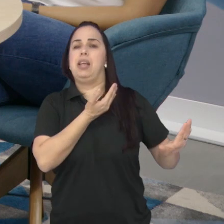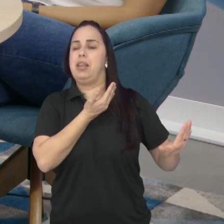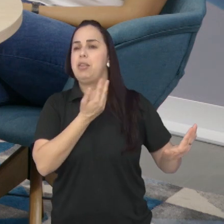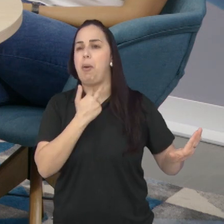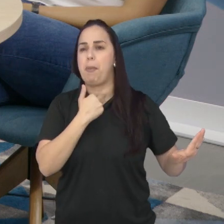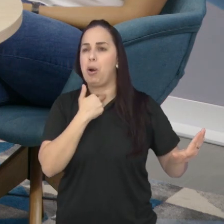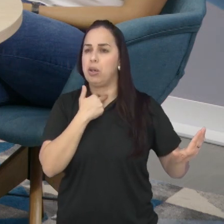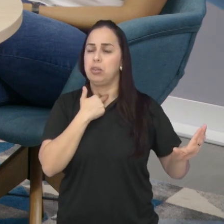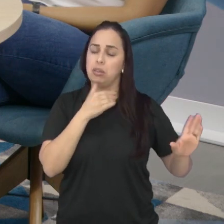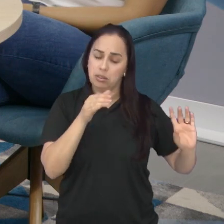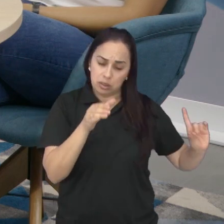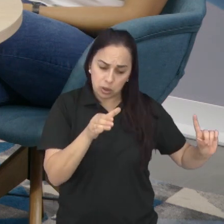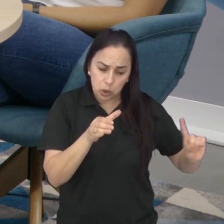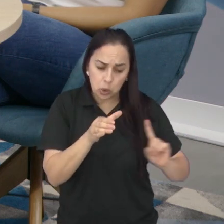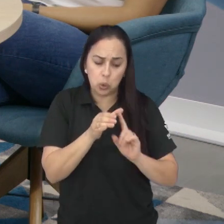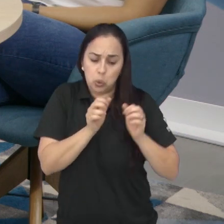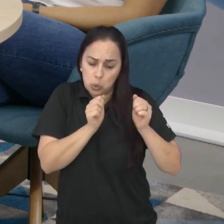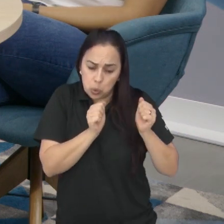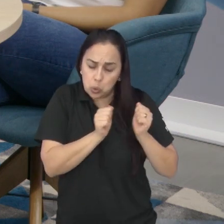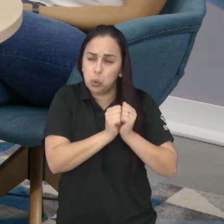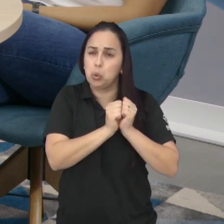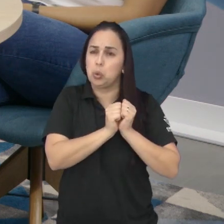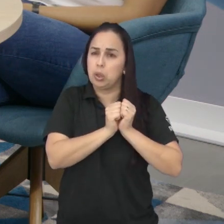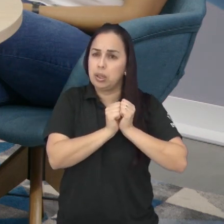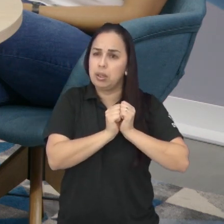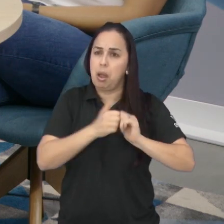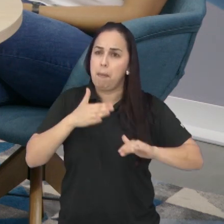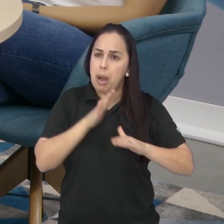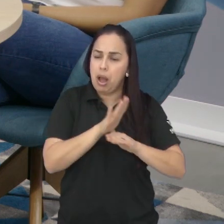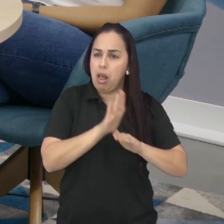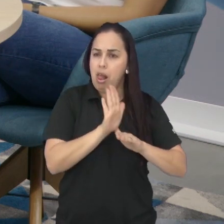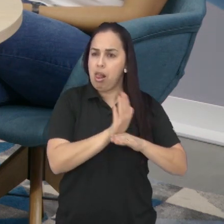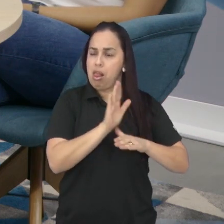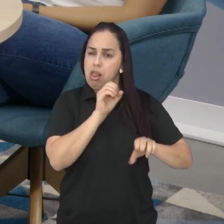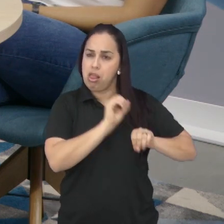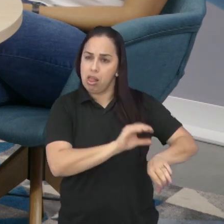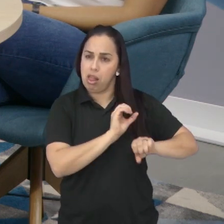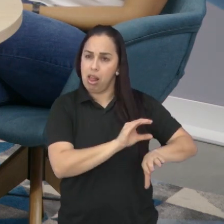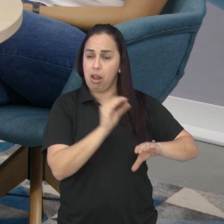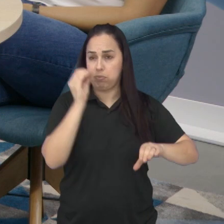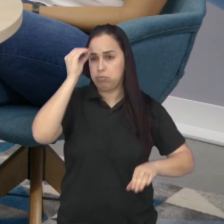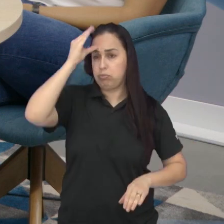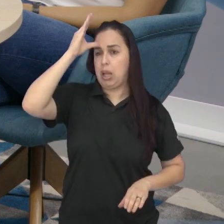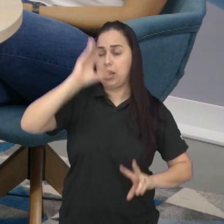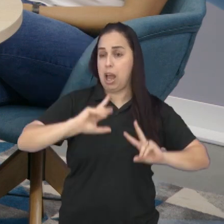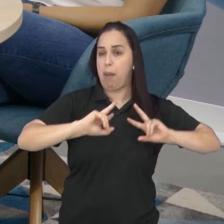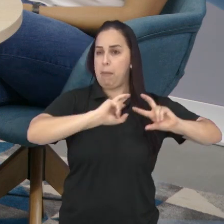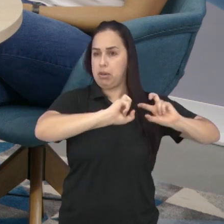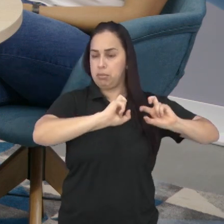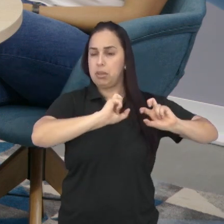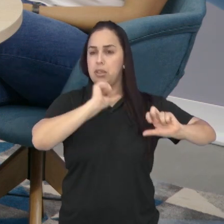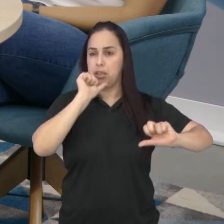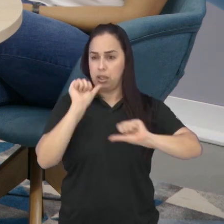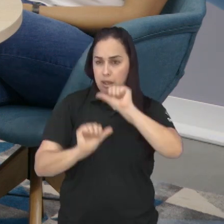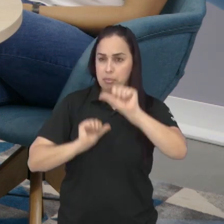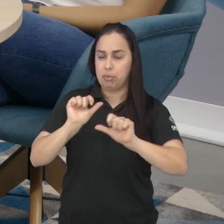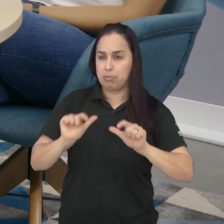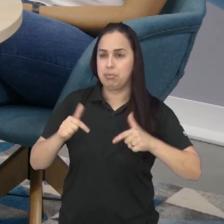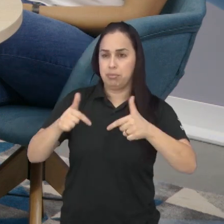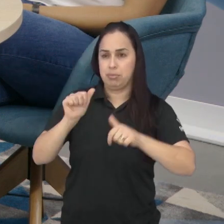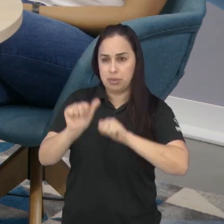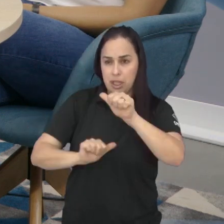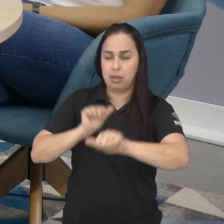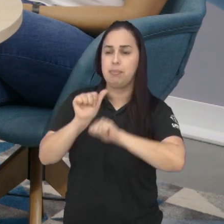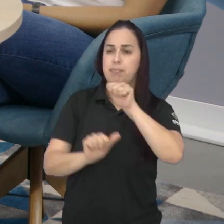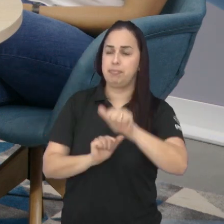né? Participando ela e de uma forma construtiva e nesse sentido que eu falei, né? Ela percebendo esse espírito Na de